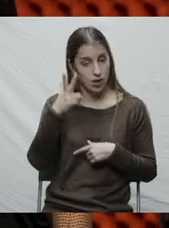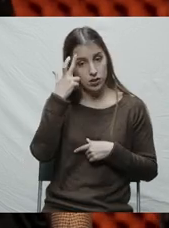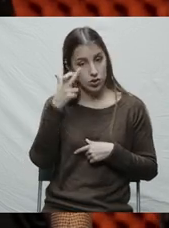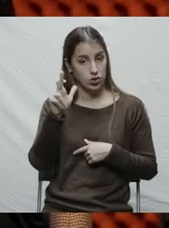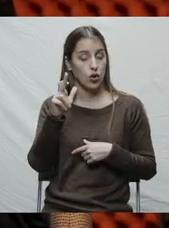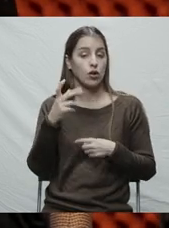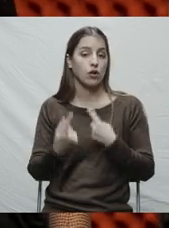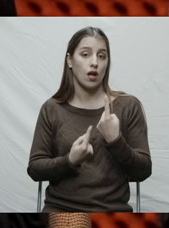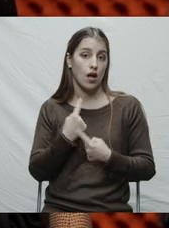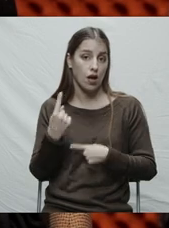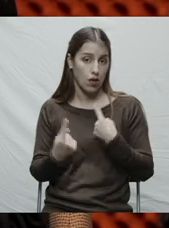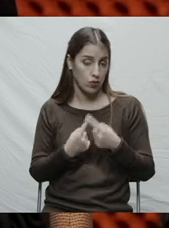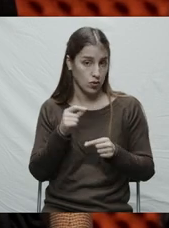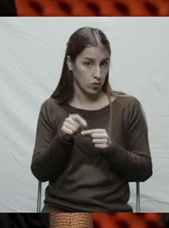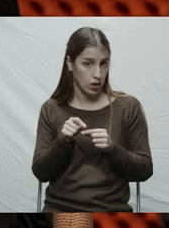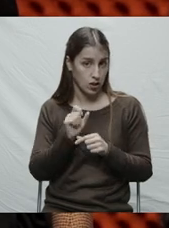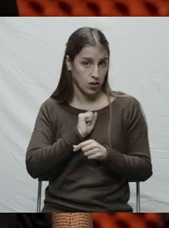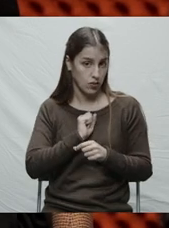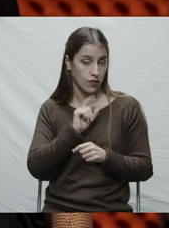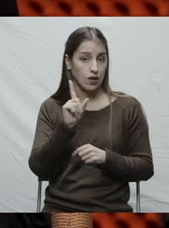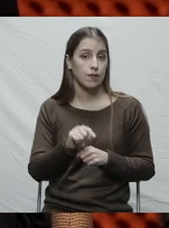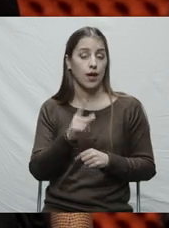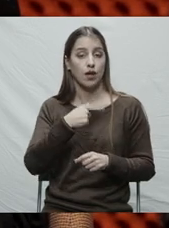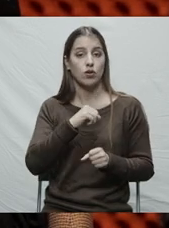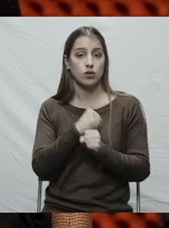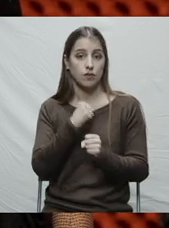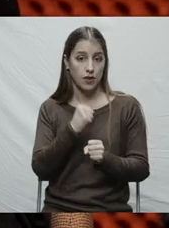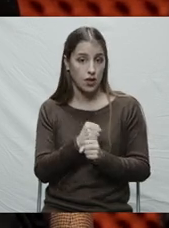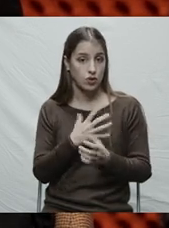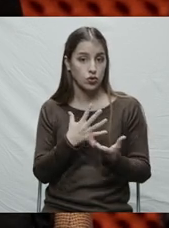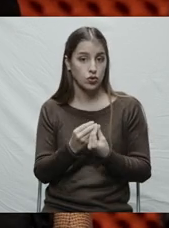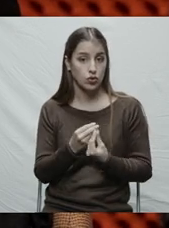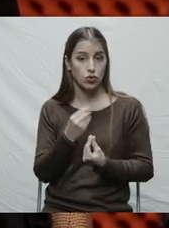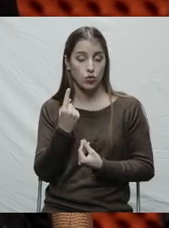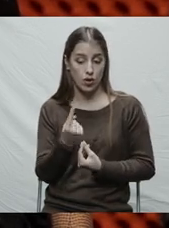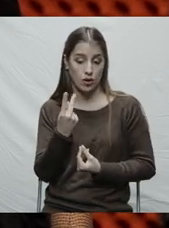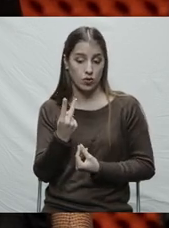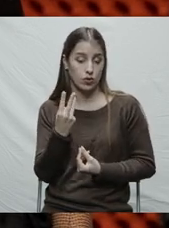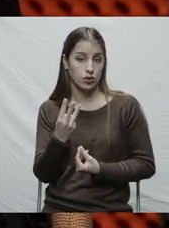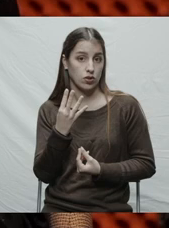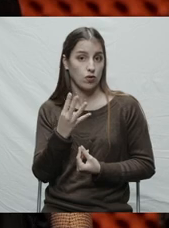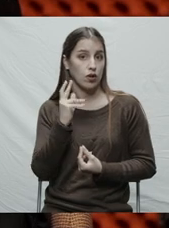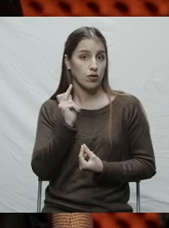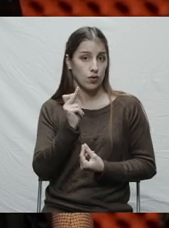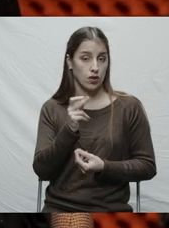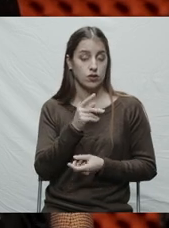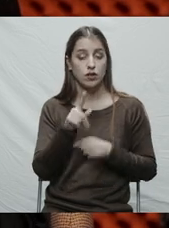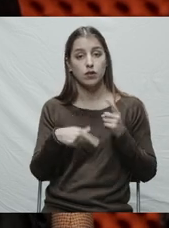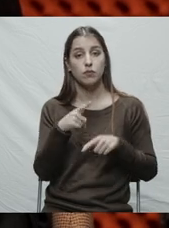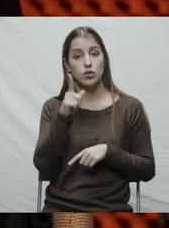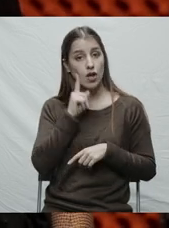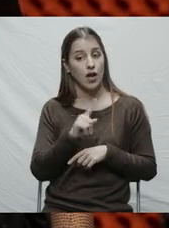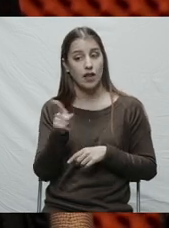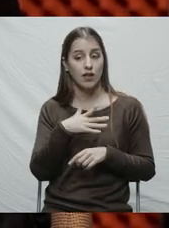e alguns colegas meus também, de trabalhar com ela bastante, ou seja, um ano, dois, três, quatro, e depois ela queria fazer um